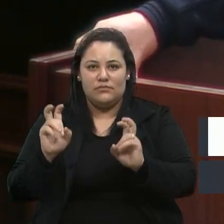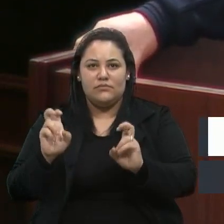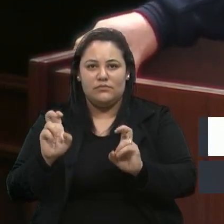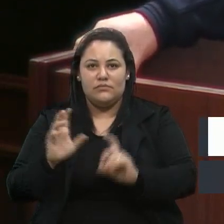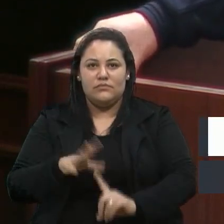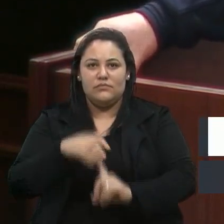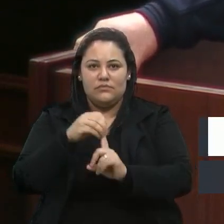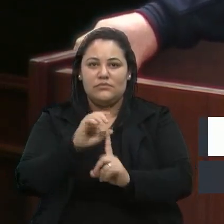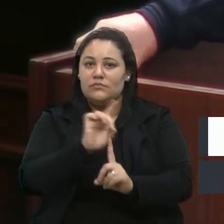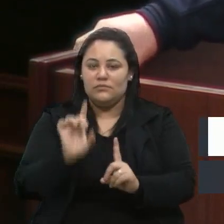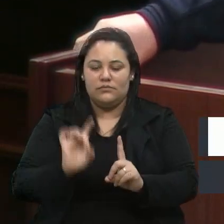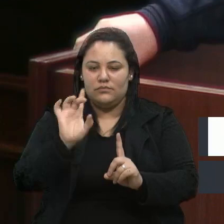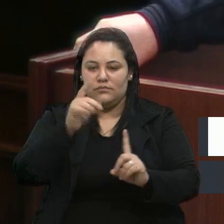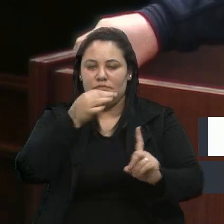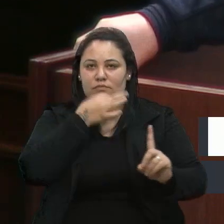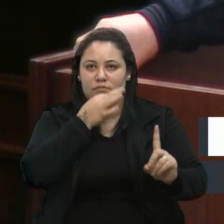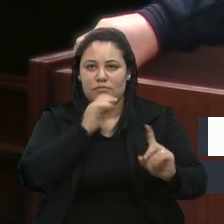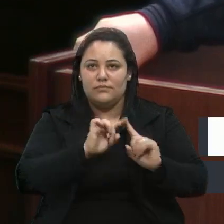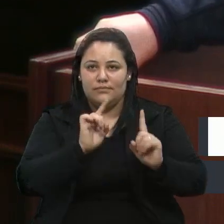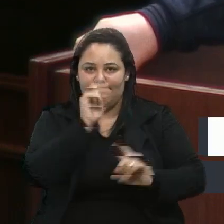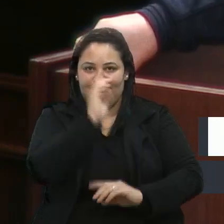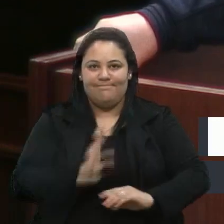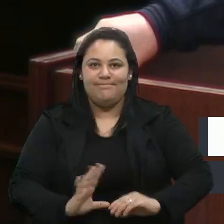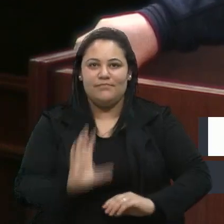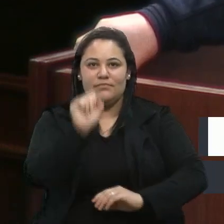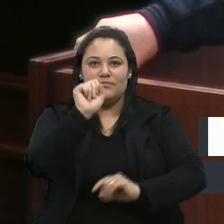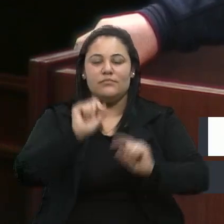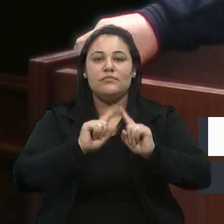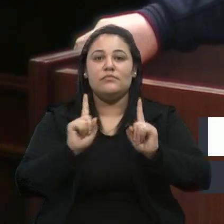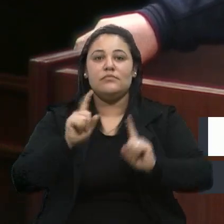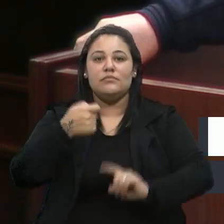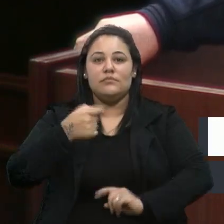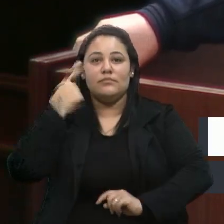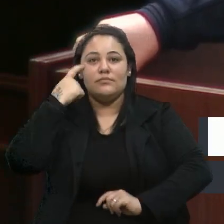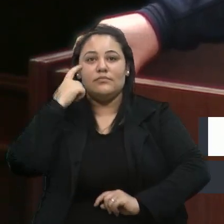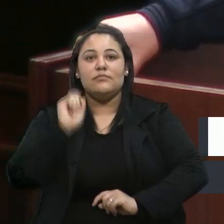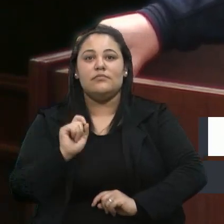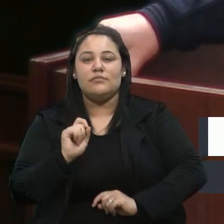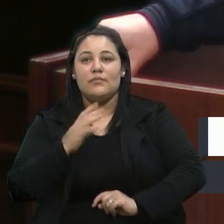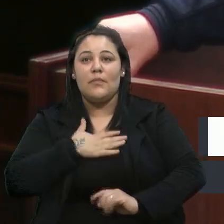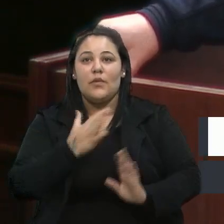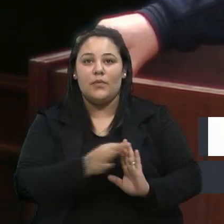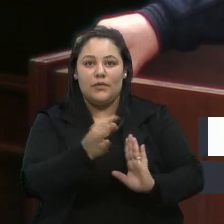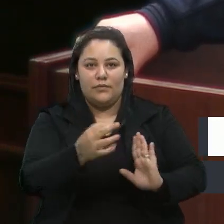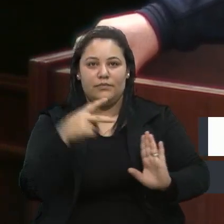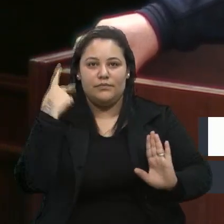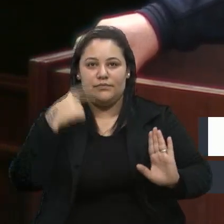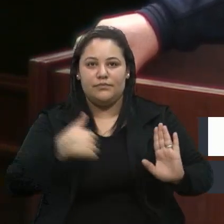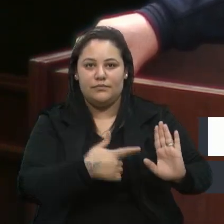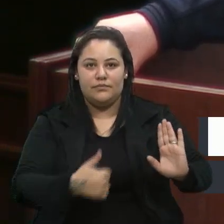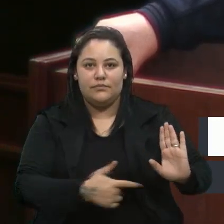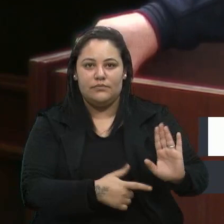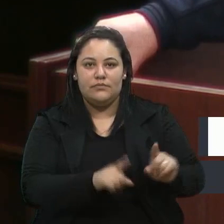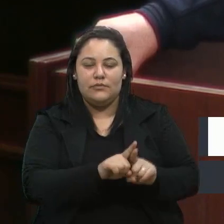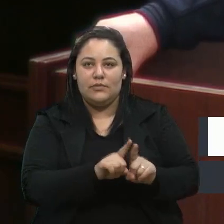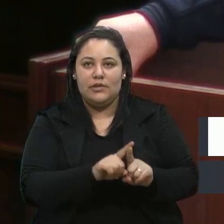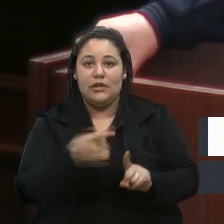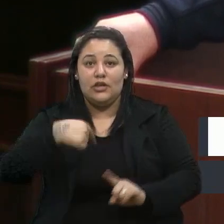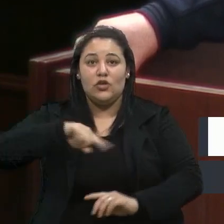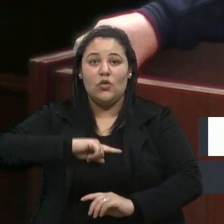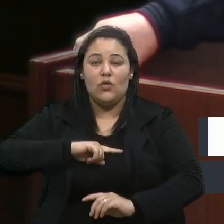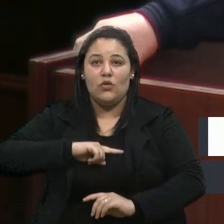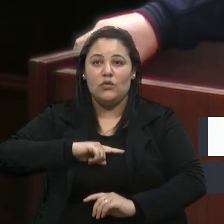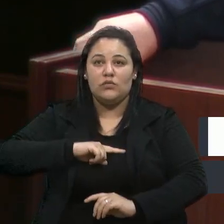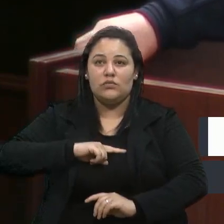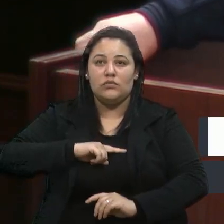uma proporção. O que nós temos que pensar, colegas, no meu ponto de vista, vereador Zanquim, é que a gente não pode